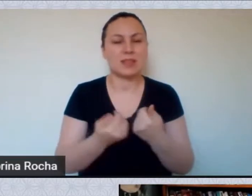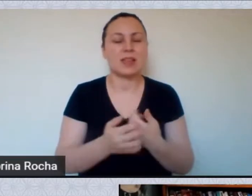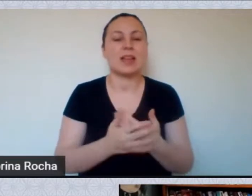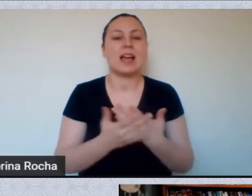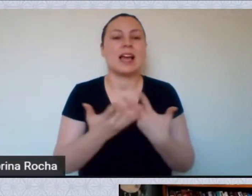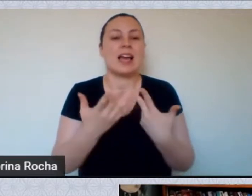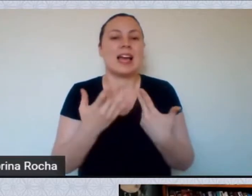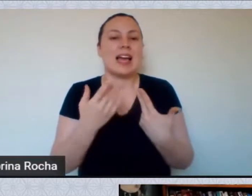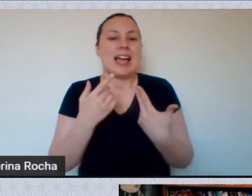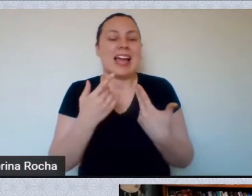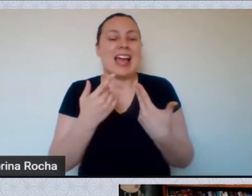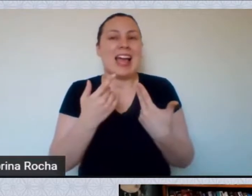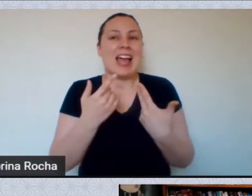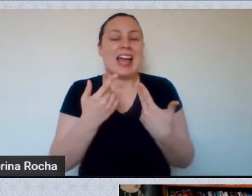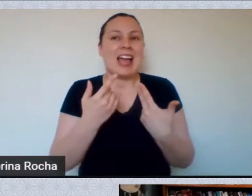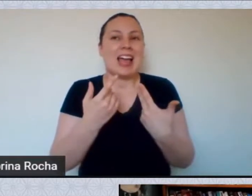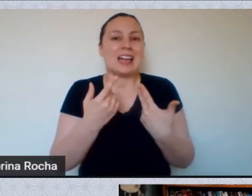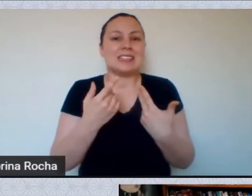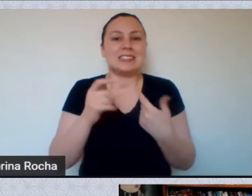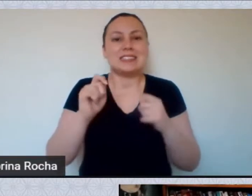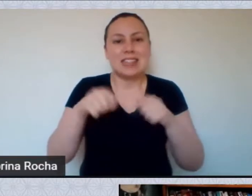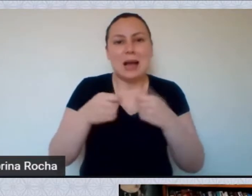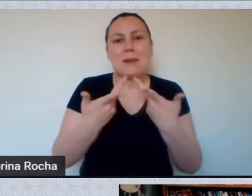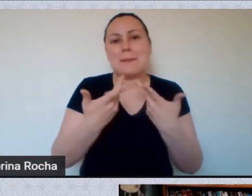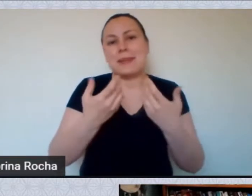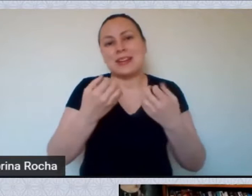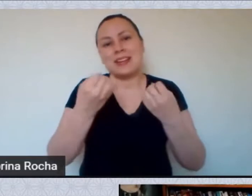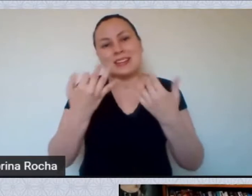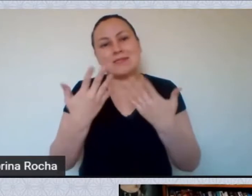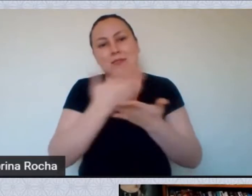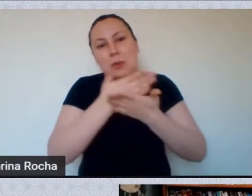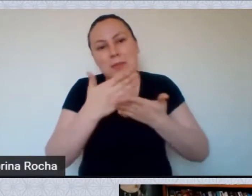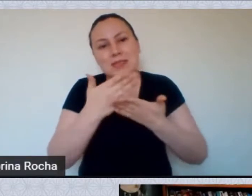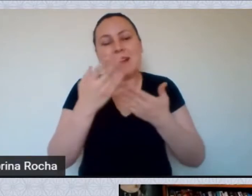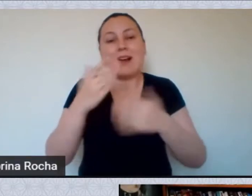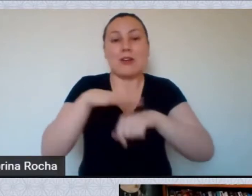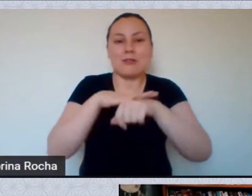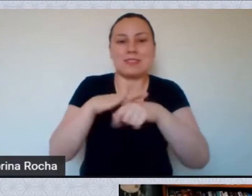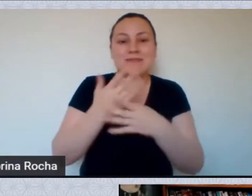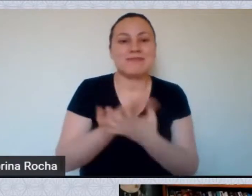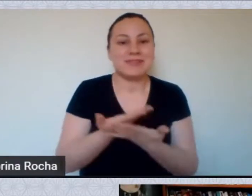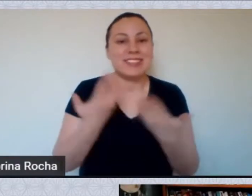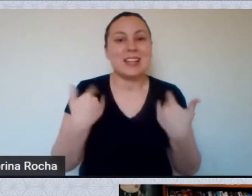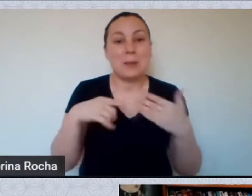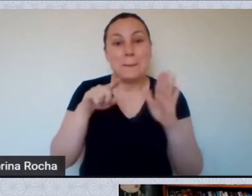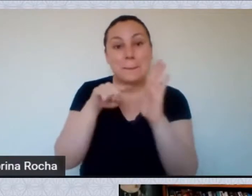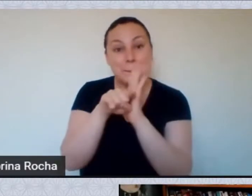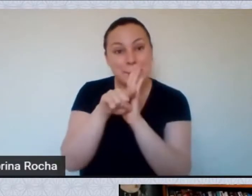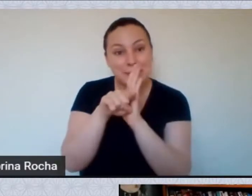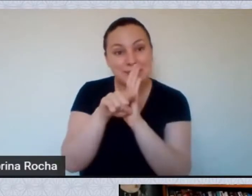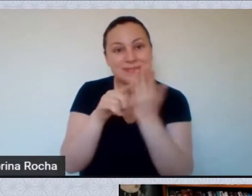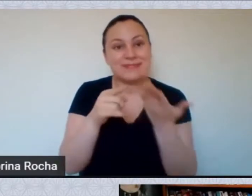para o começo dessa conversa aqui. Então, eu queria começar te perguntando